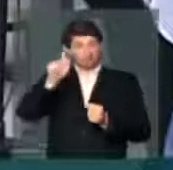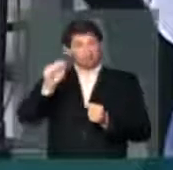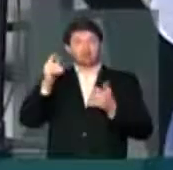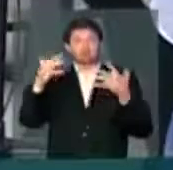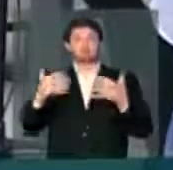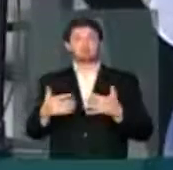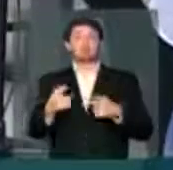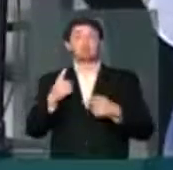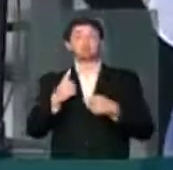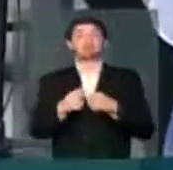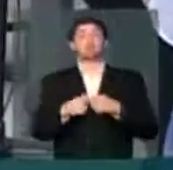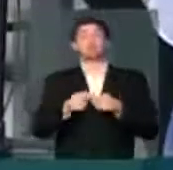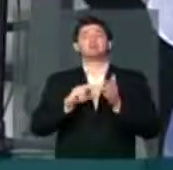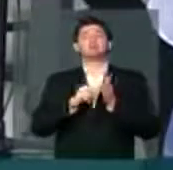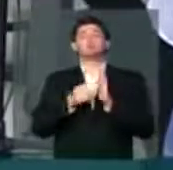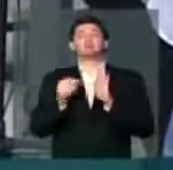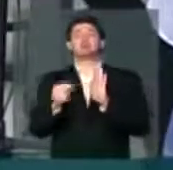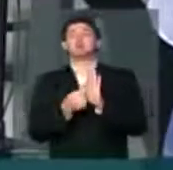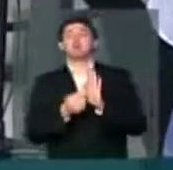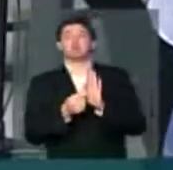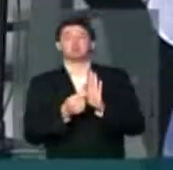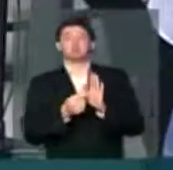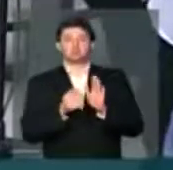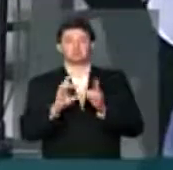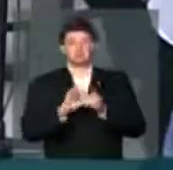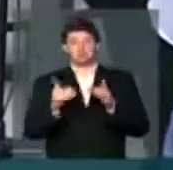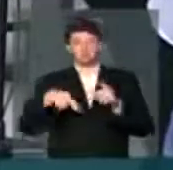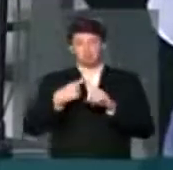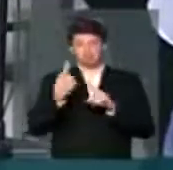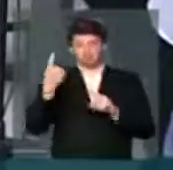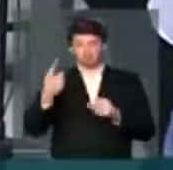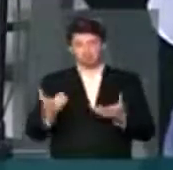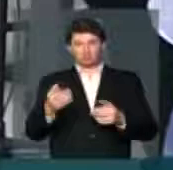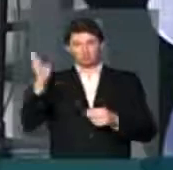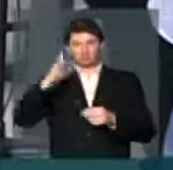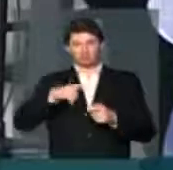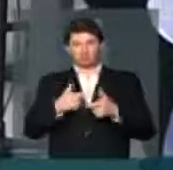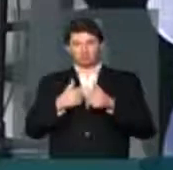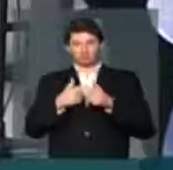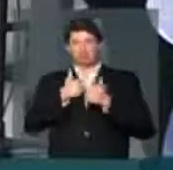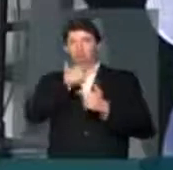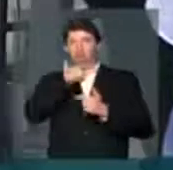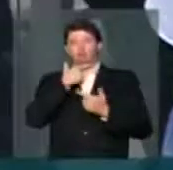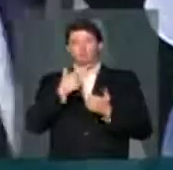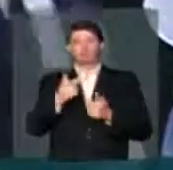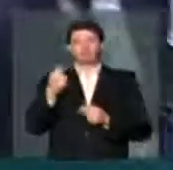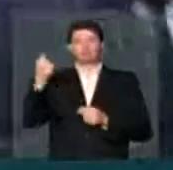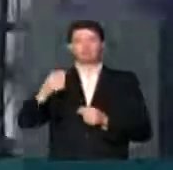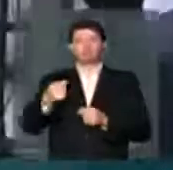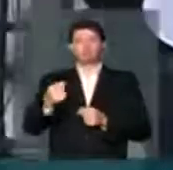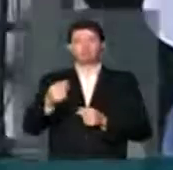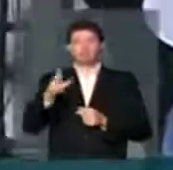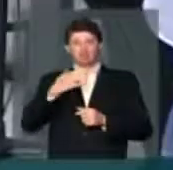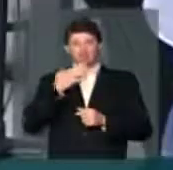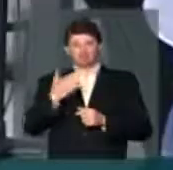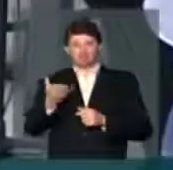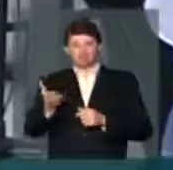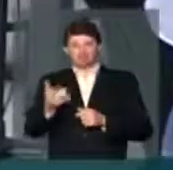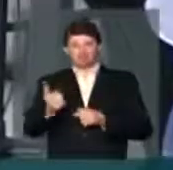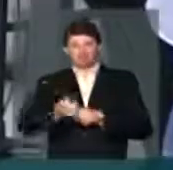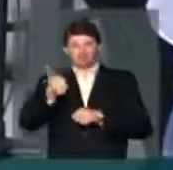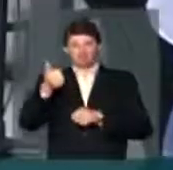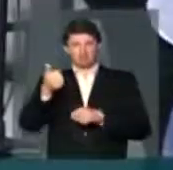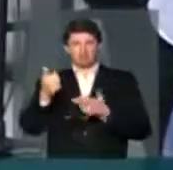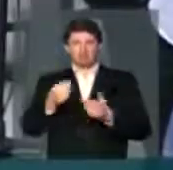explique exatamente o que é isso. Se mais uma concessão num país que vive em recessão, nós vemos que não necessariamente a prioridade é a melhoria